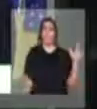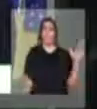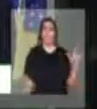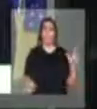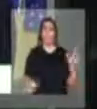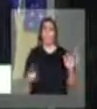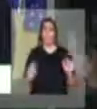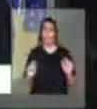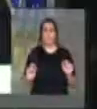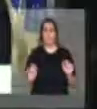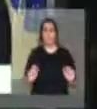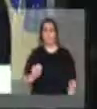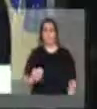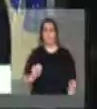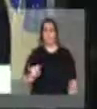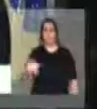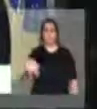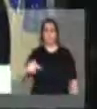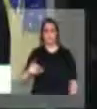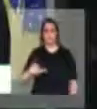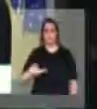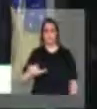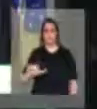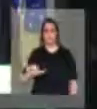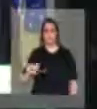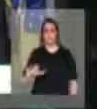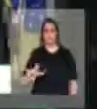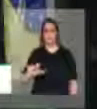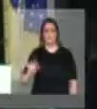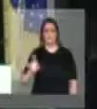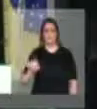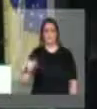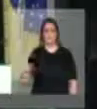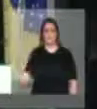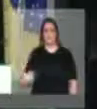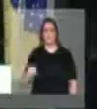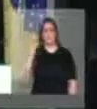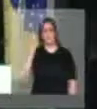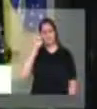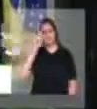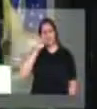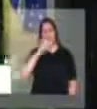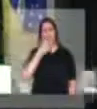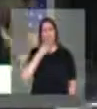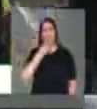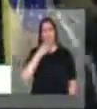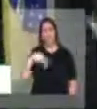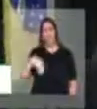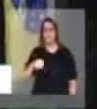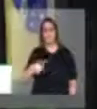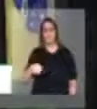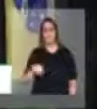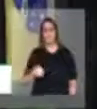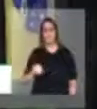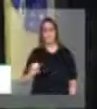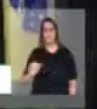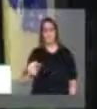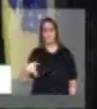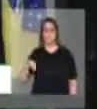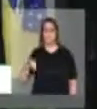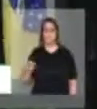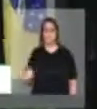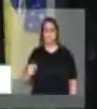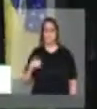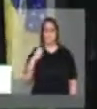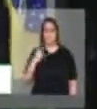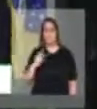mesmo o nosso Simplício Dias. Eu via sempre o Monsanto falando no Simplício Dias, eu achava